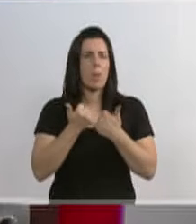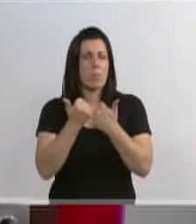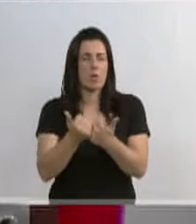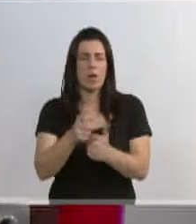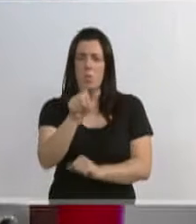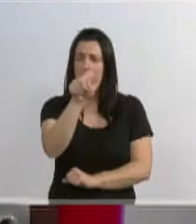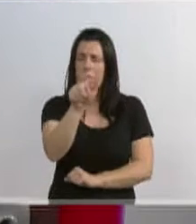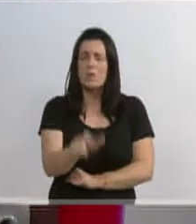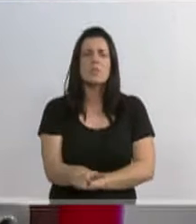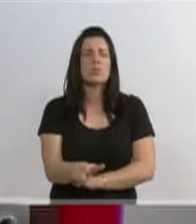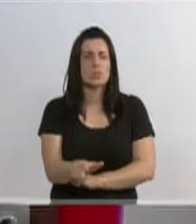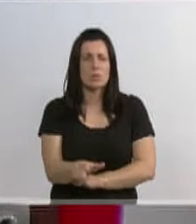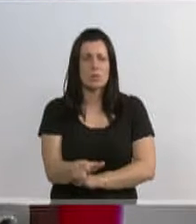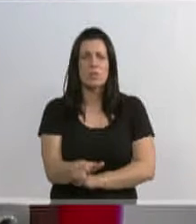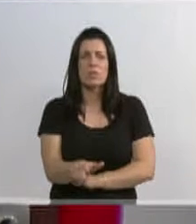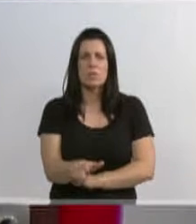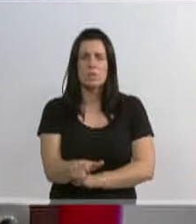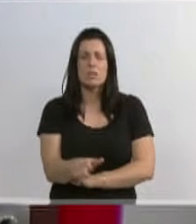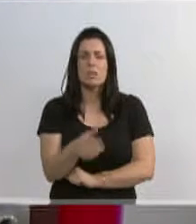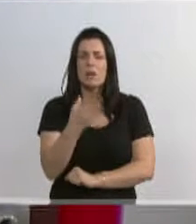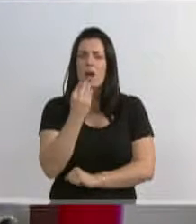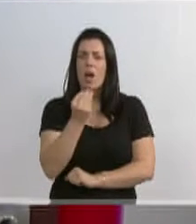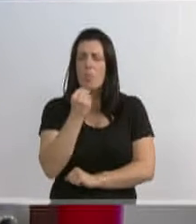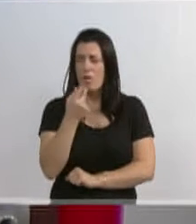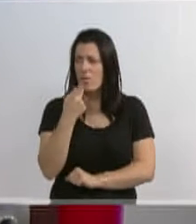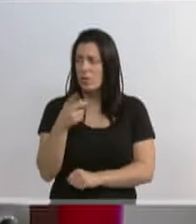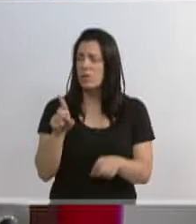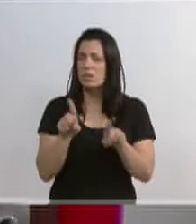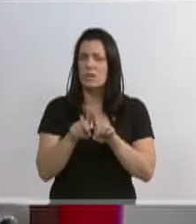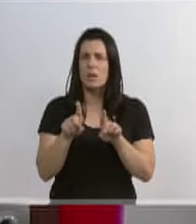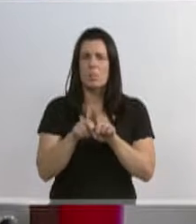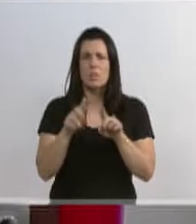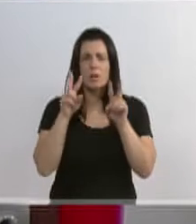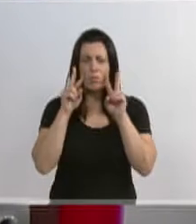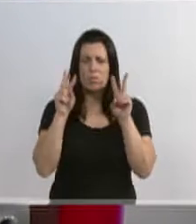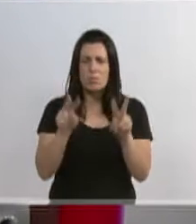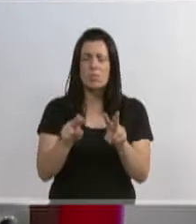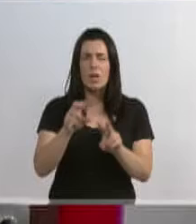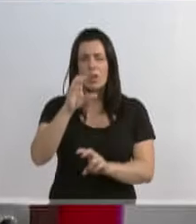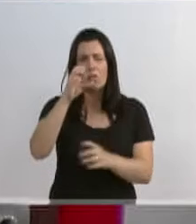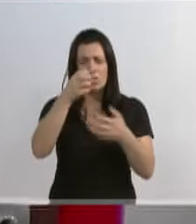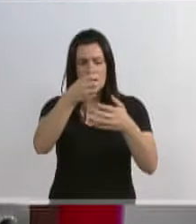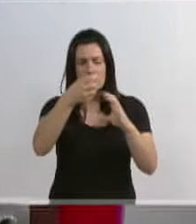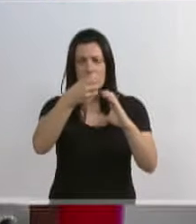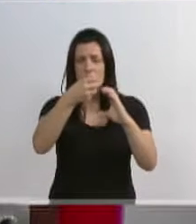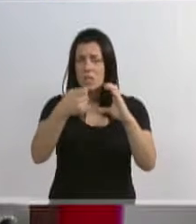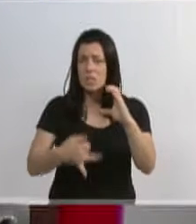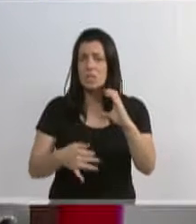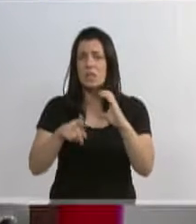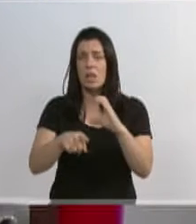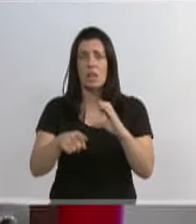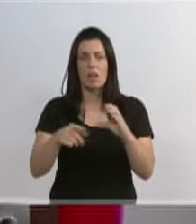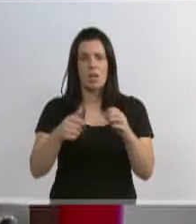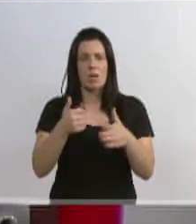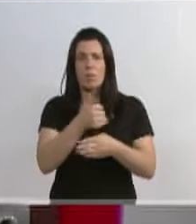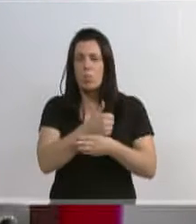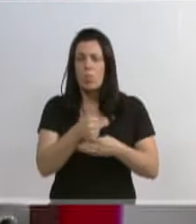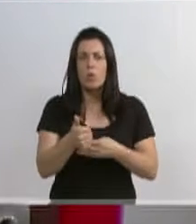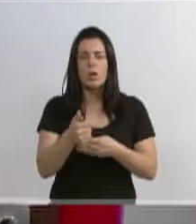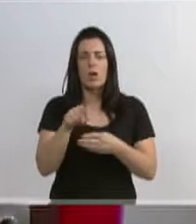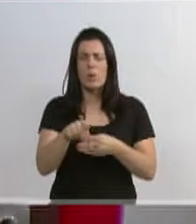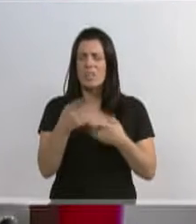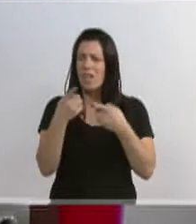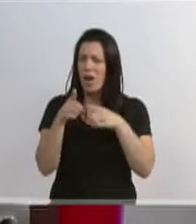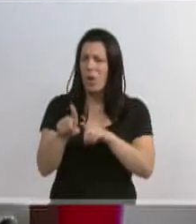como bem disse aqui o vereador Ricardo Alba, se notabilizou-se exatamente por essas características, a moralidade. Ele está combatendo